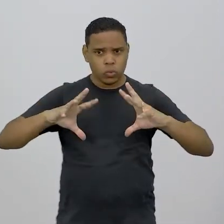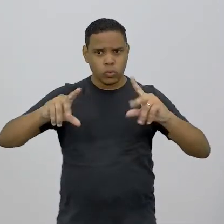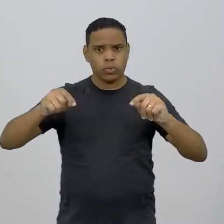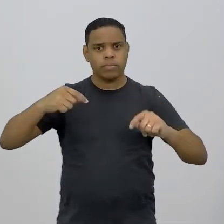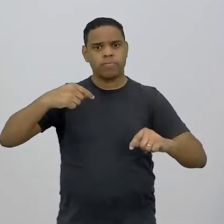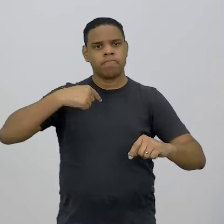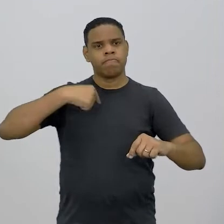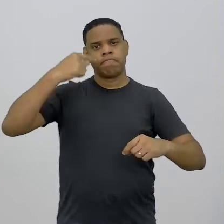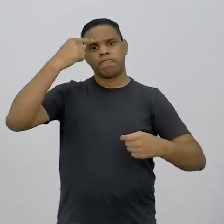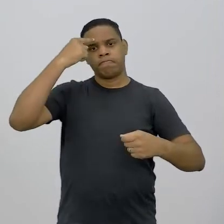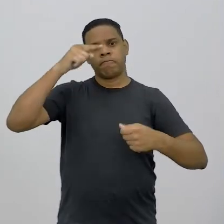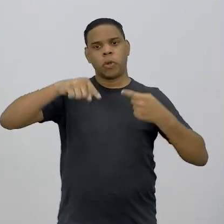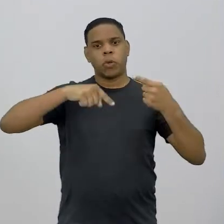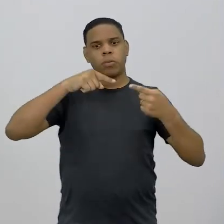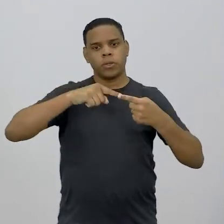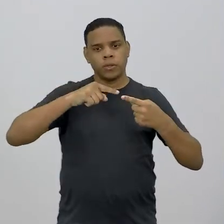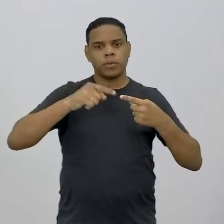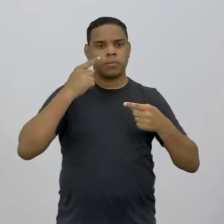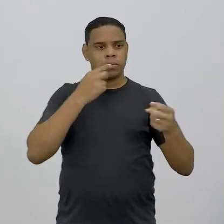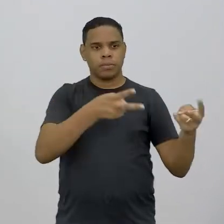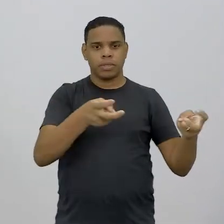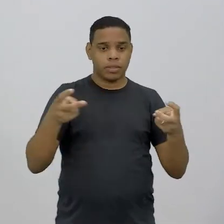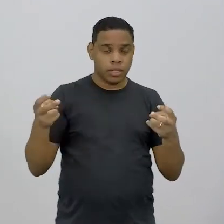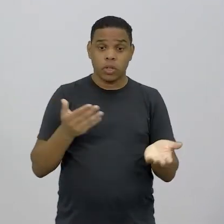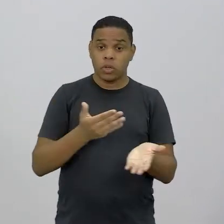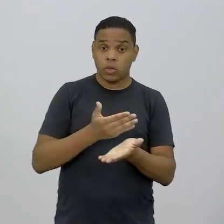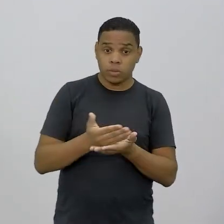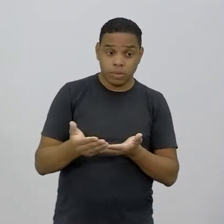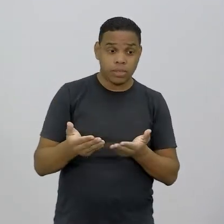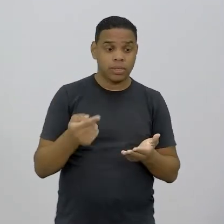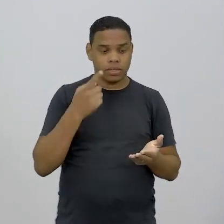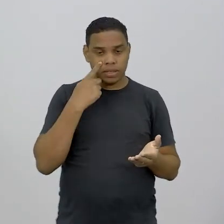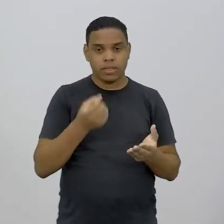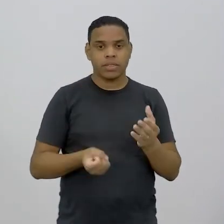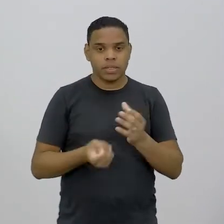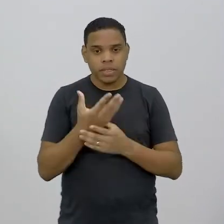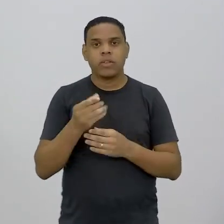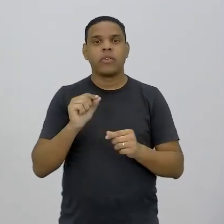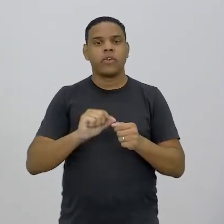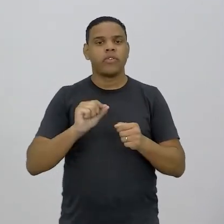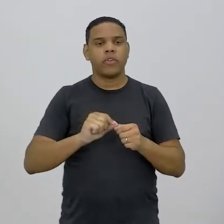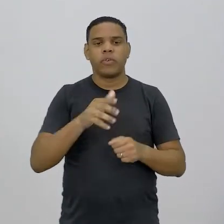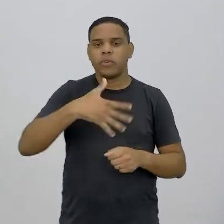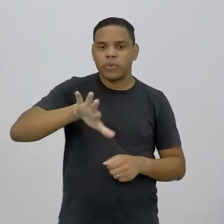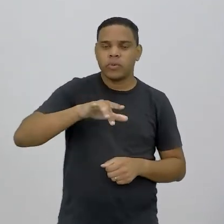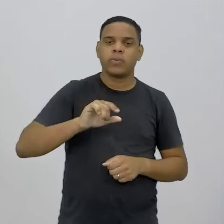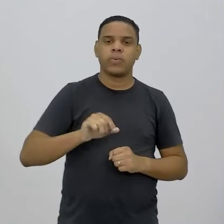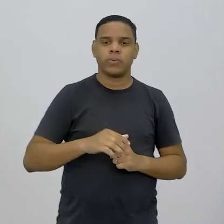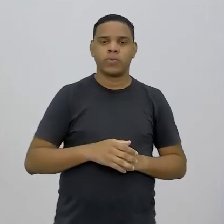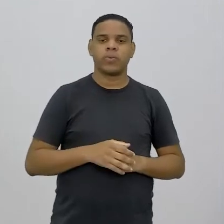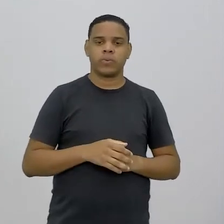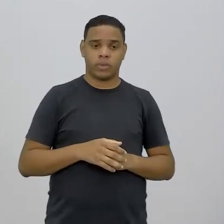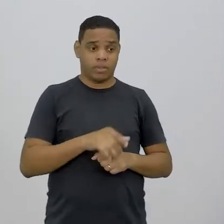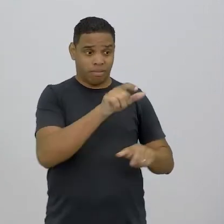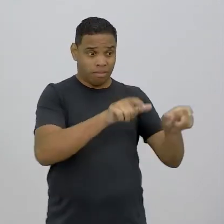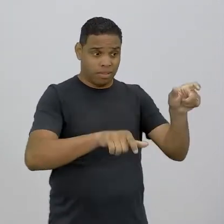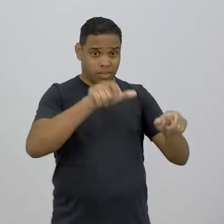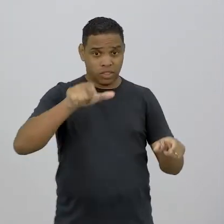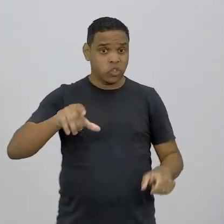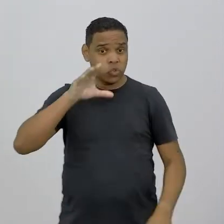que objetivamente a gente podia constatar, ou seja, eles passaram a crer que eles mesmos eles eram figuras